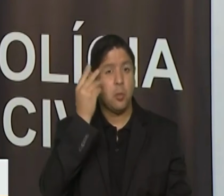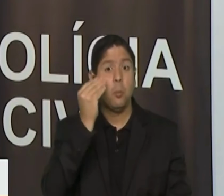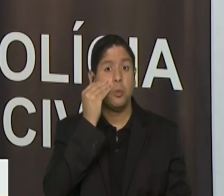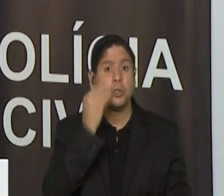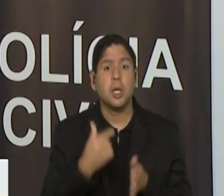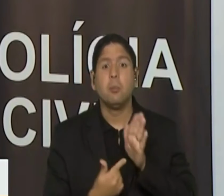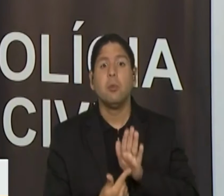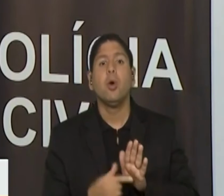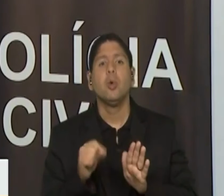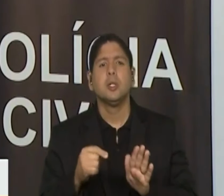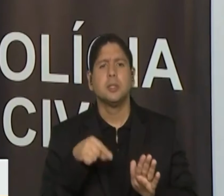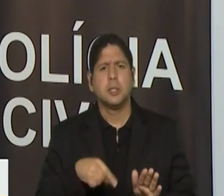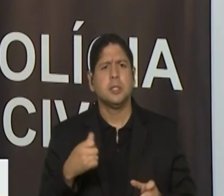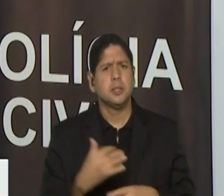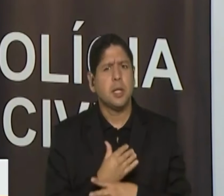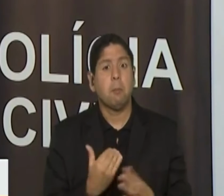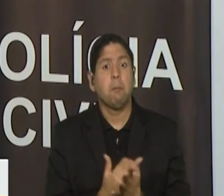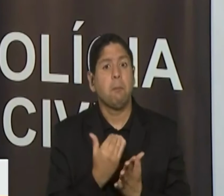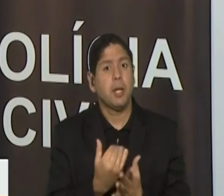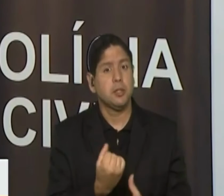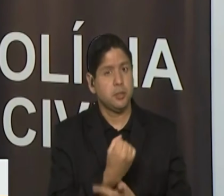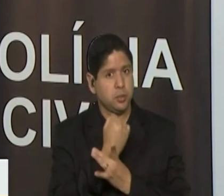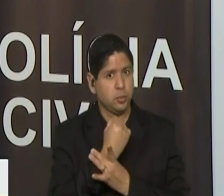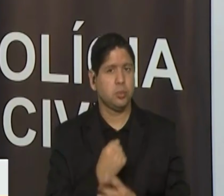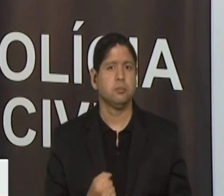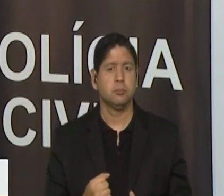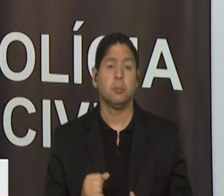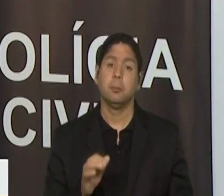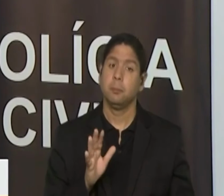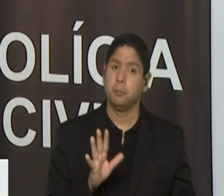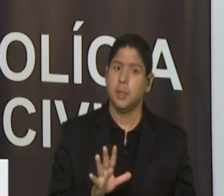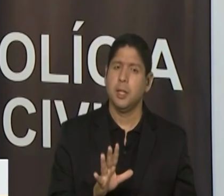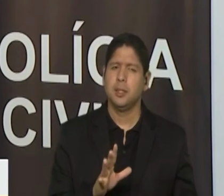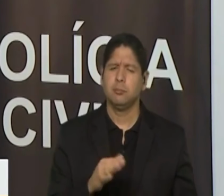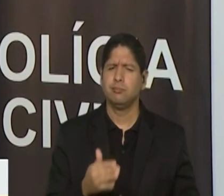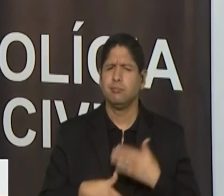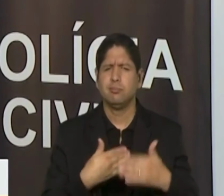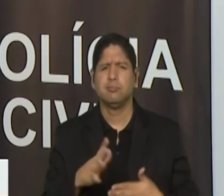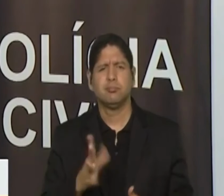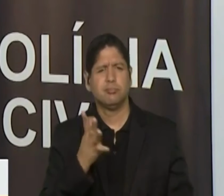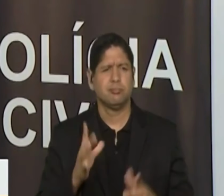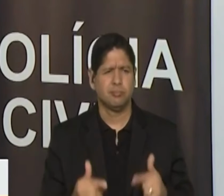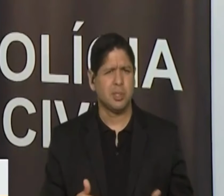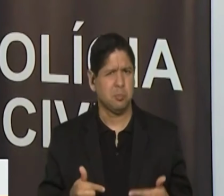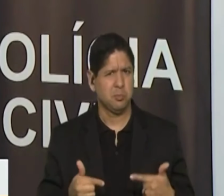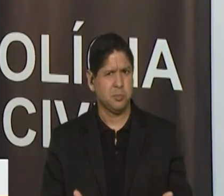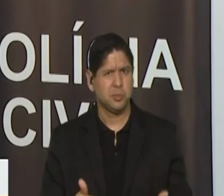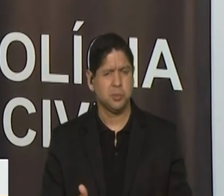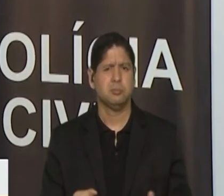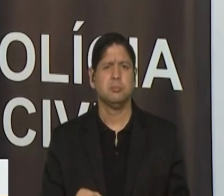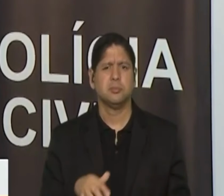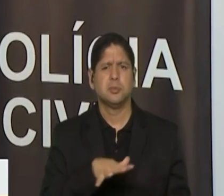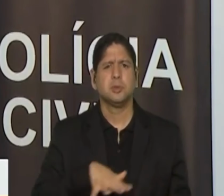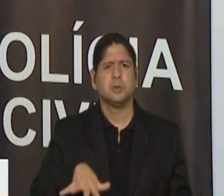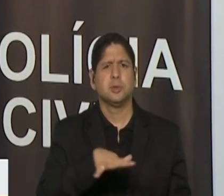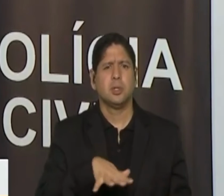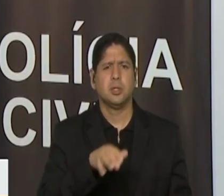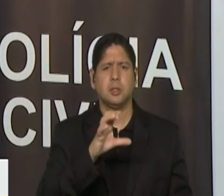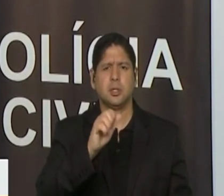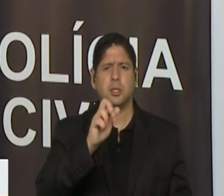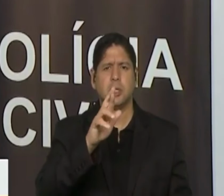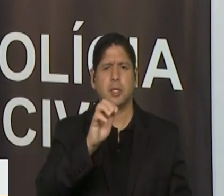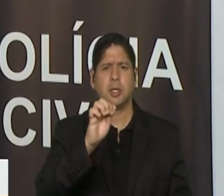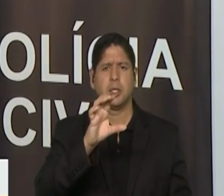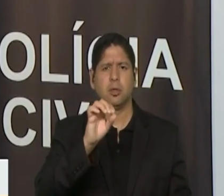demonstrar que a cidade está mais segura. Porém, a sequência de operações que vem sendo feitas na Cracolândia